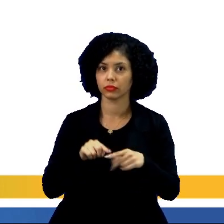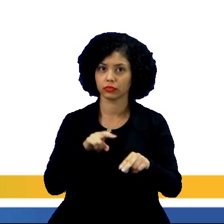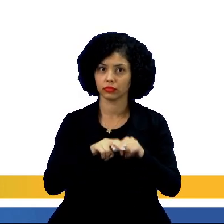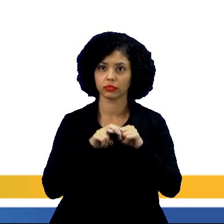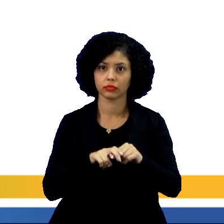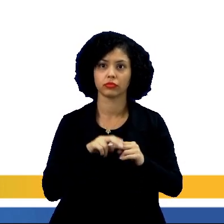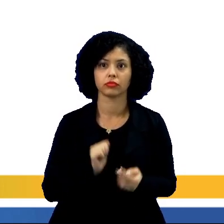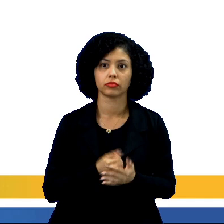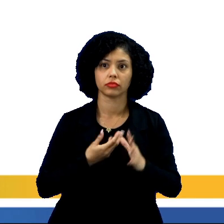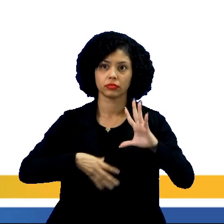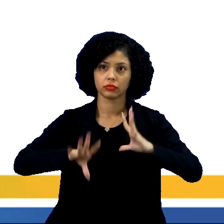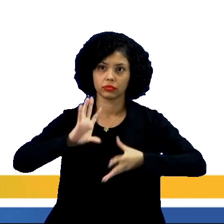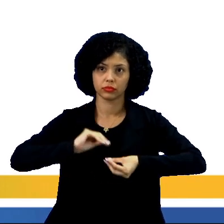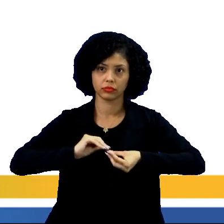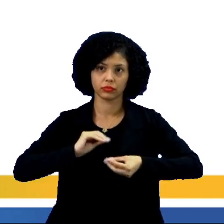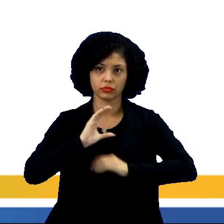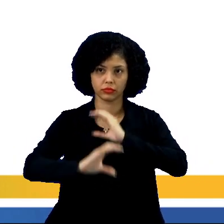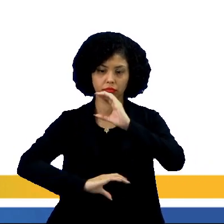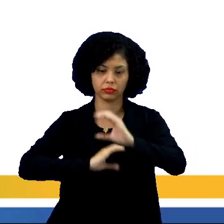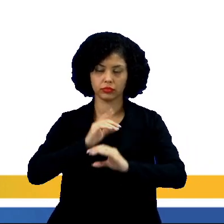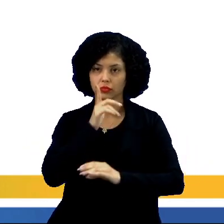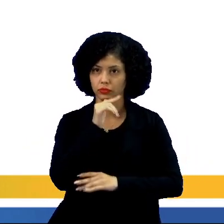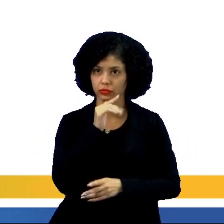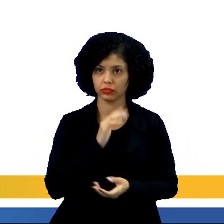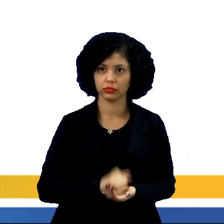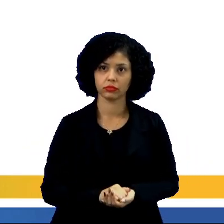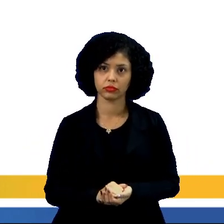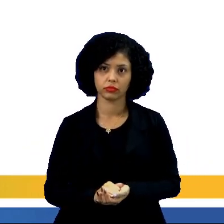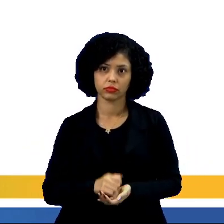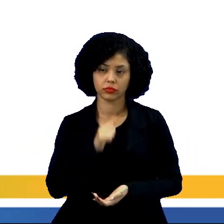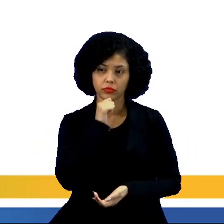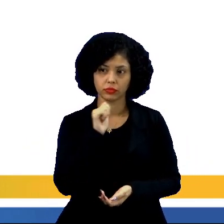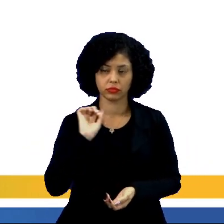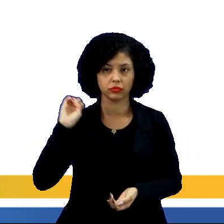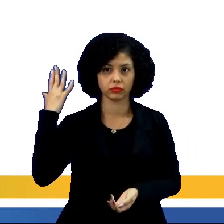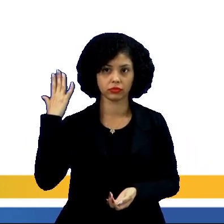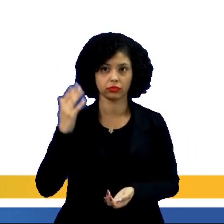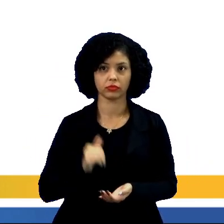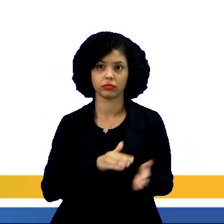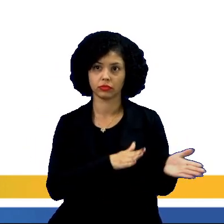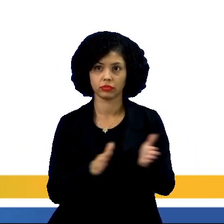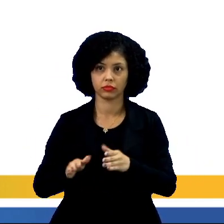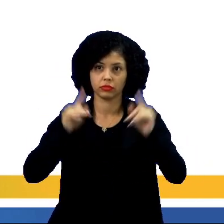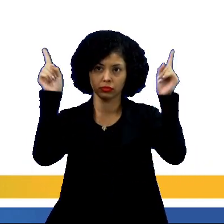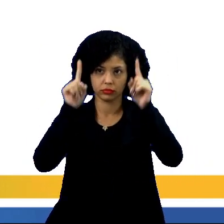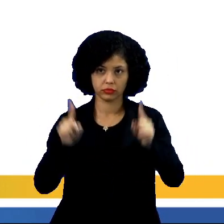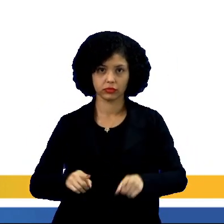Portanto, em resumo, o ciclo hidrológico, ele é constituído a partir dos